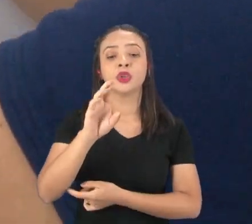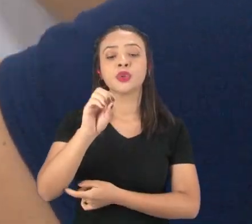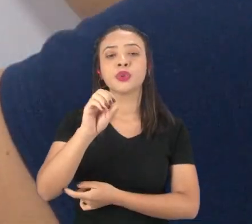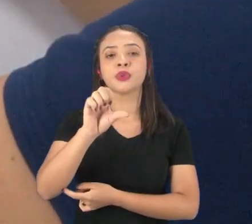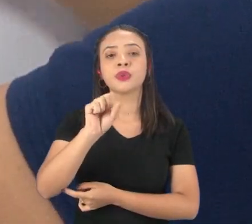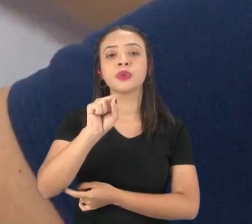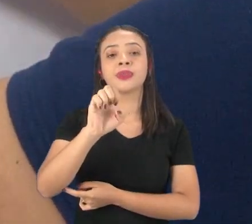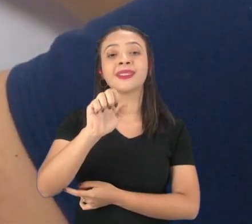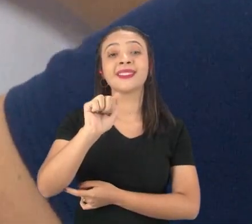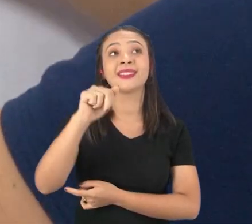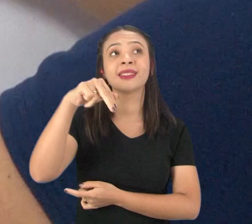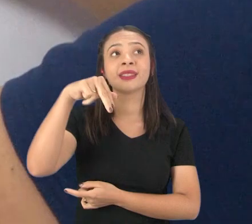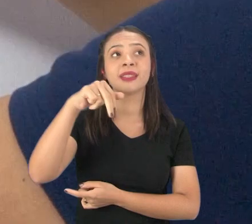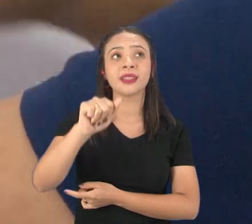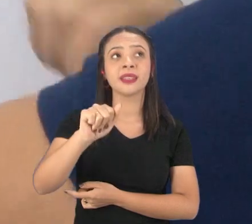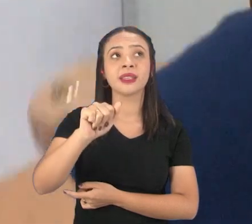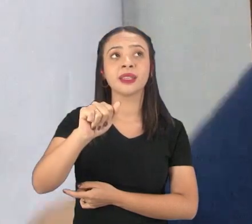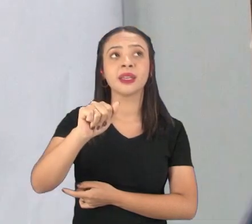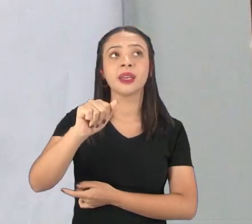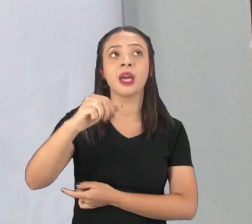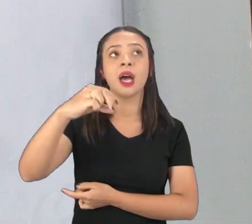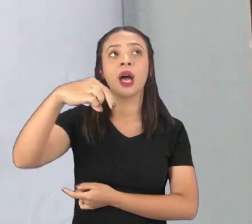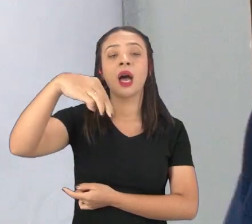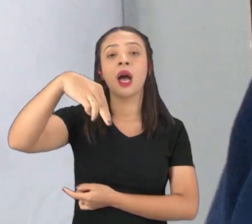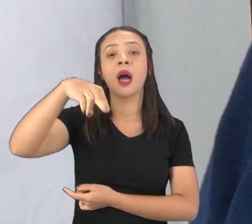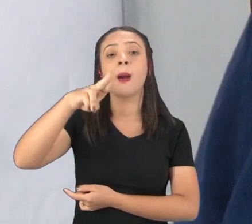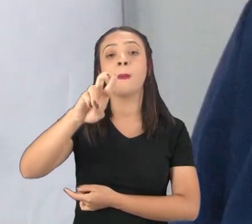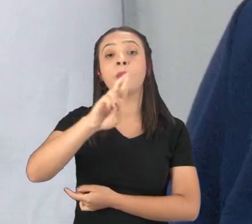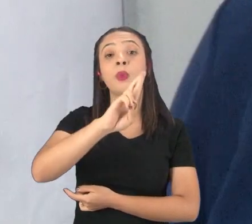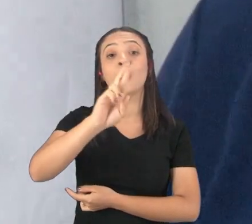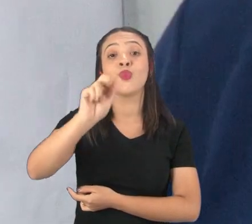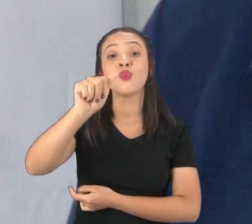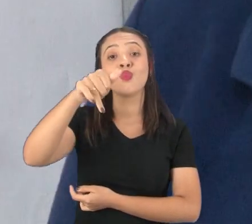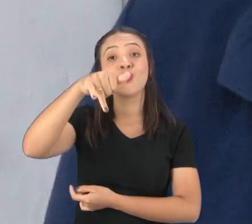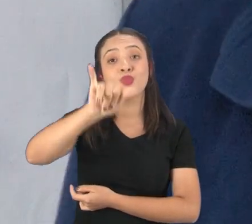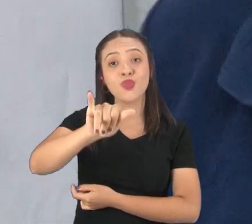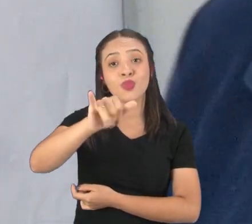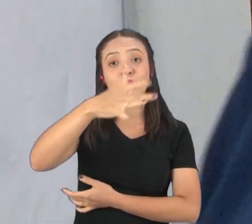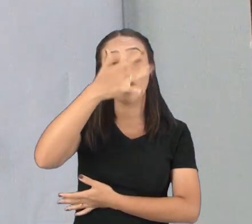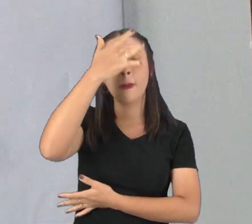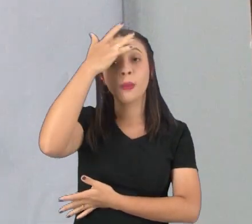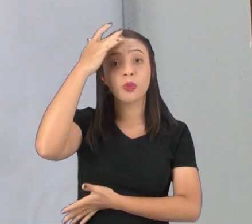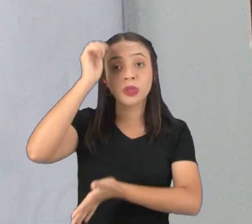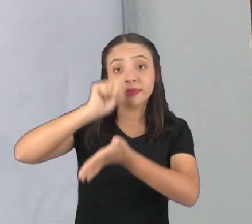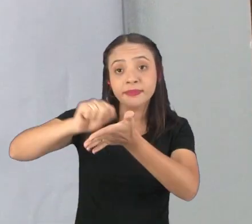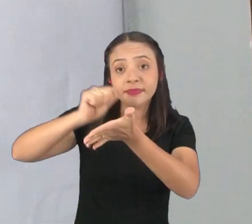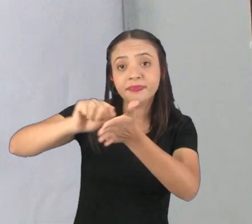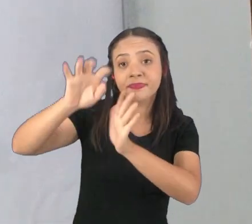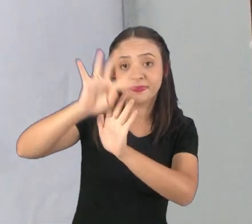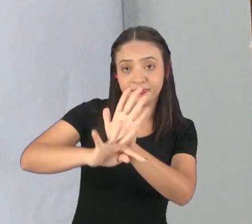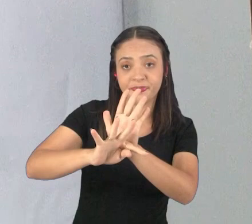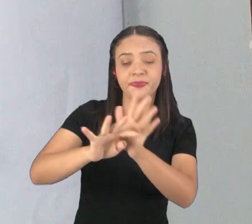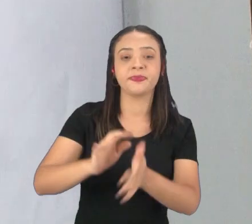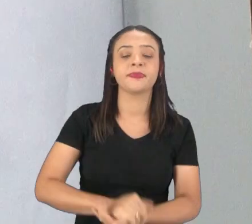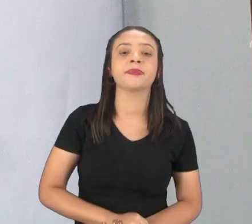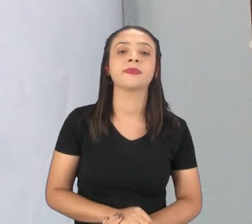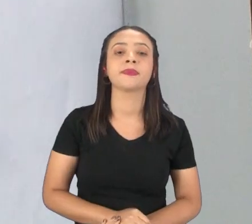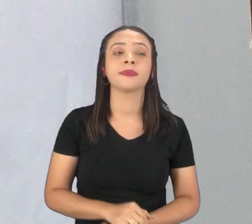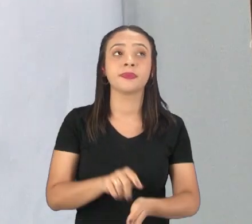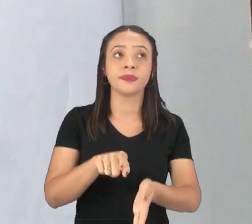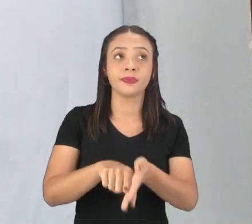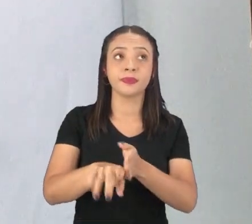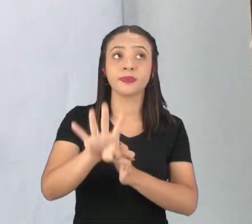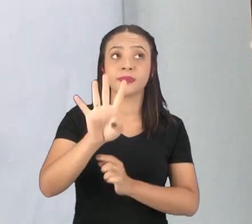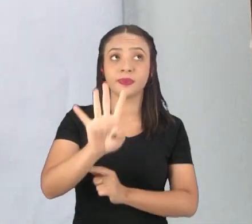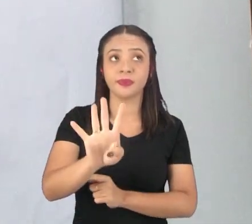Rosiana Murai. Essa é a autora do texto, né? É uma mulher. É a Rosiana Murai. E na quarta questão